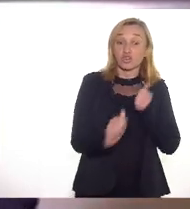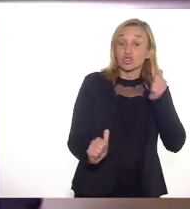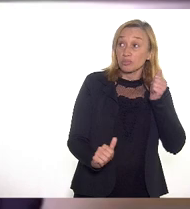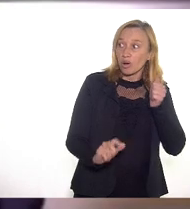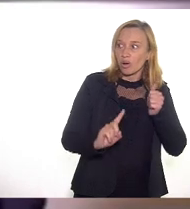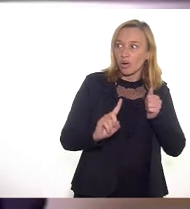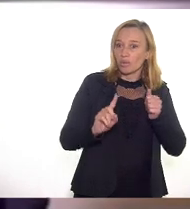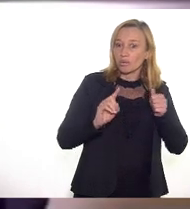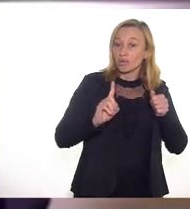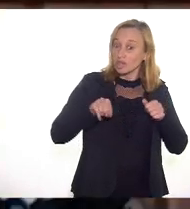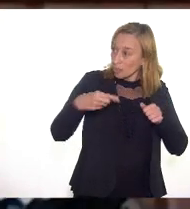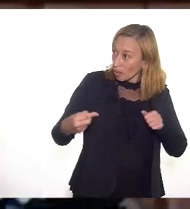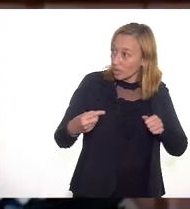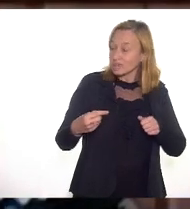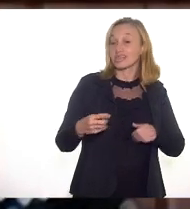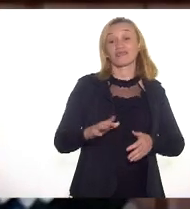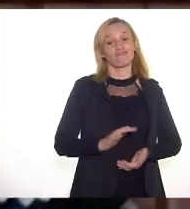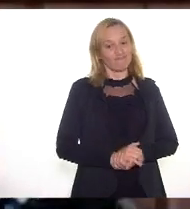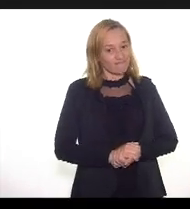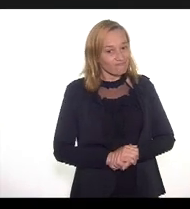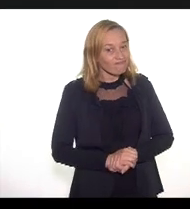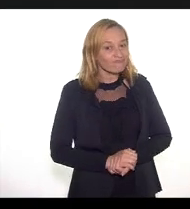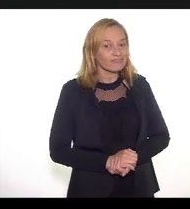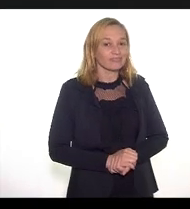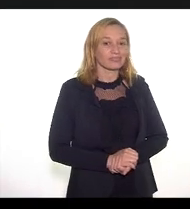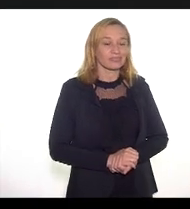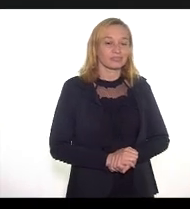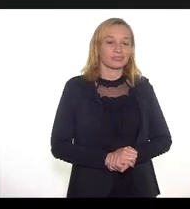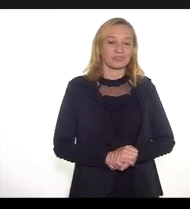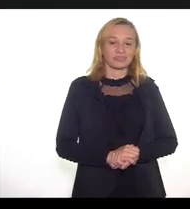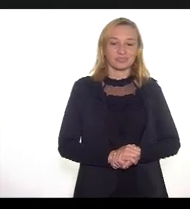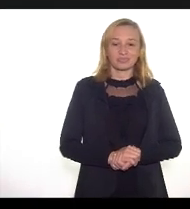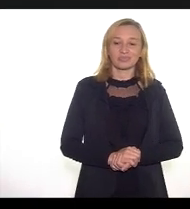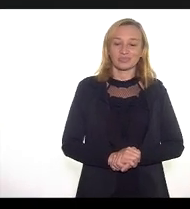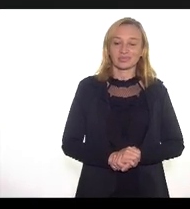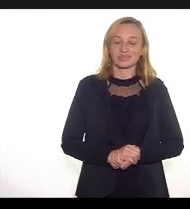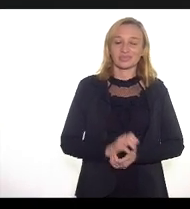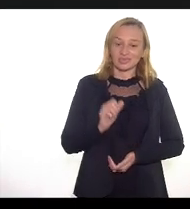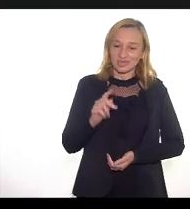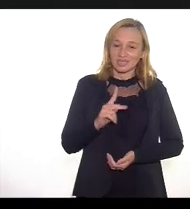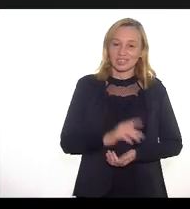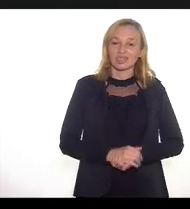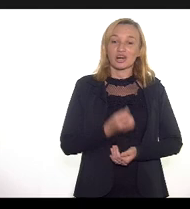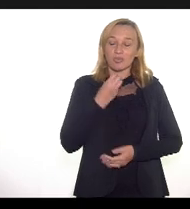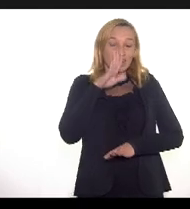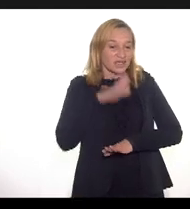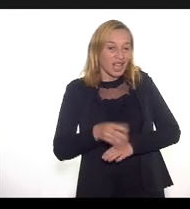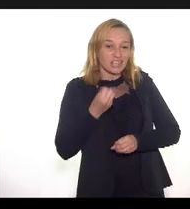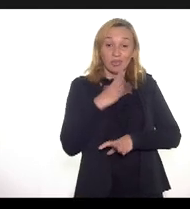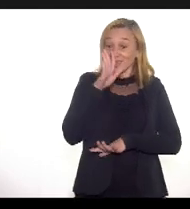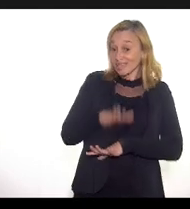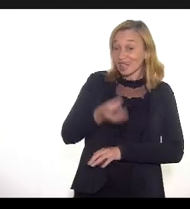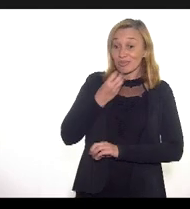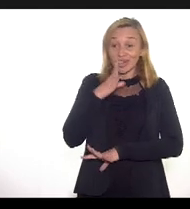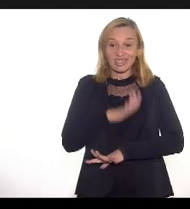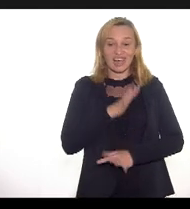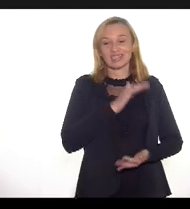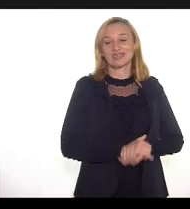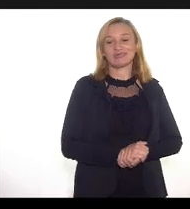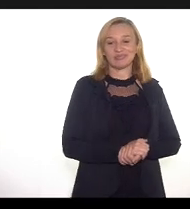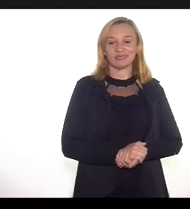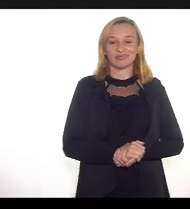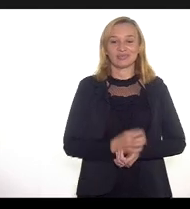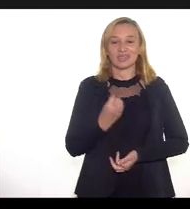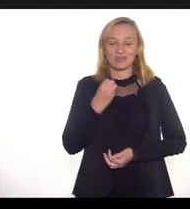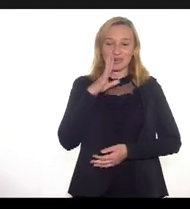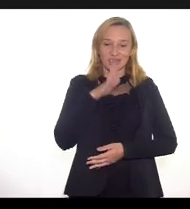tarde, hein? Boa tarde, Daniel. Presidente. Boa muito tarde a todos. Muito parabéns, Marta. A resenha depois. Pena parabéns que não